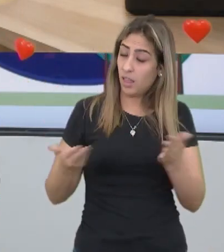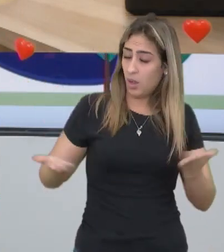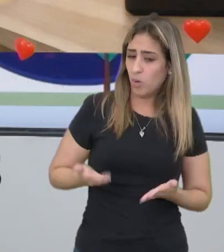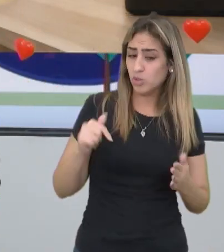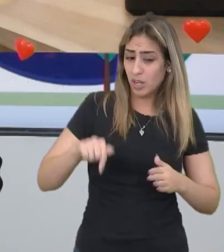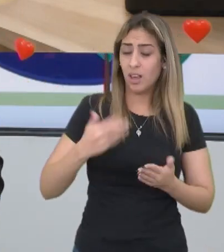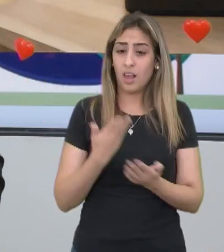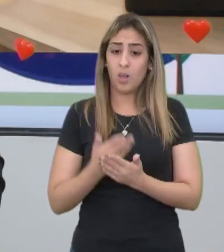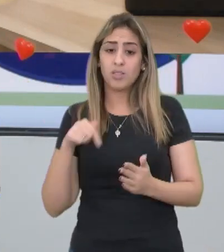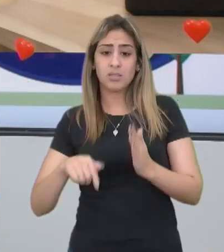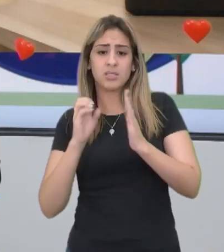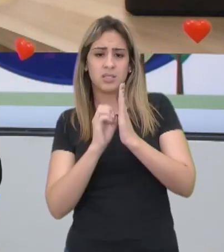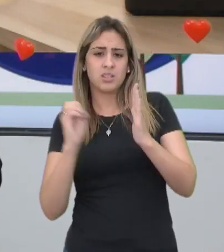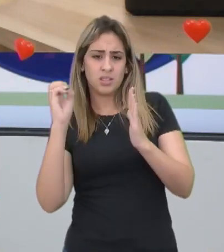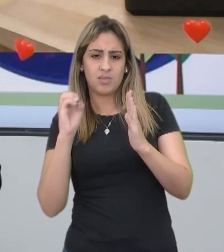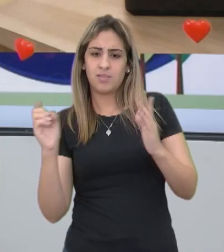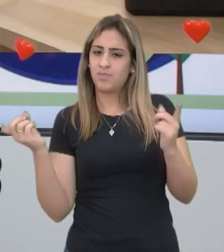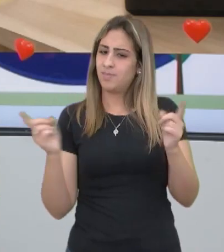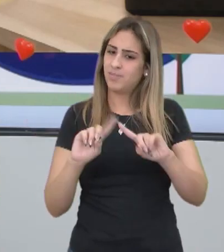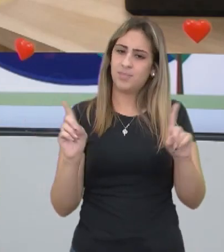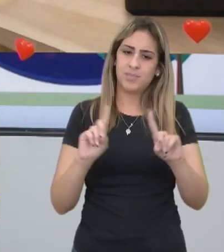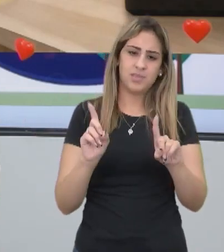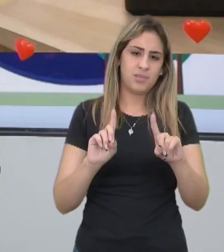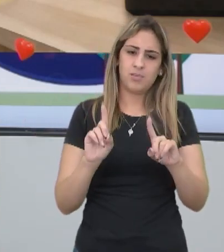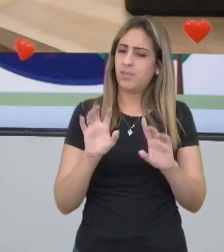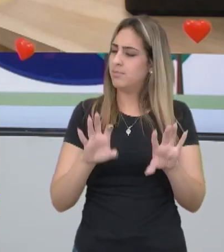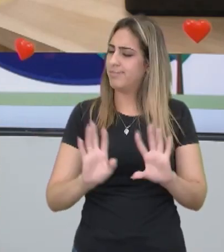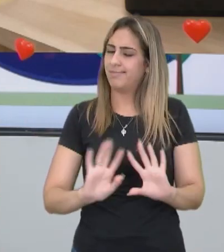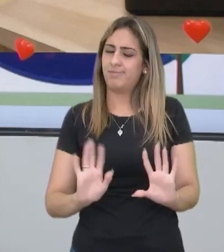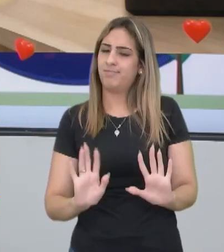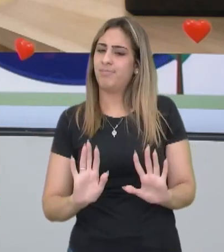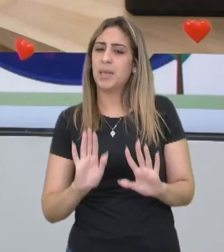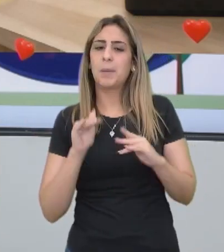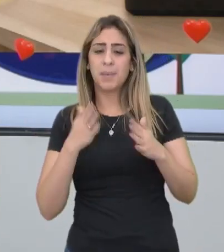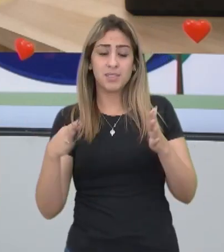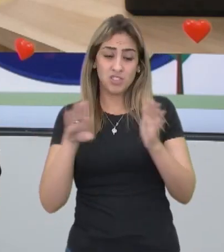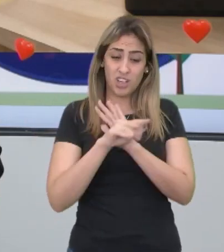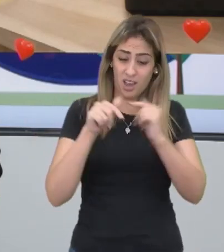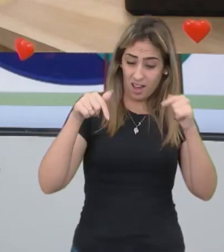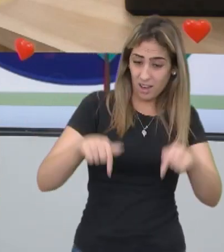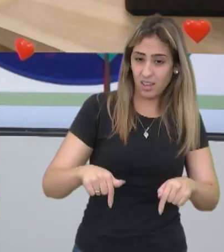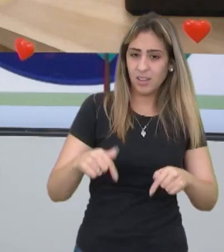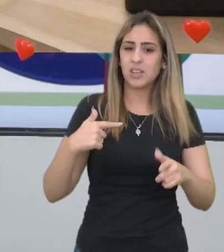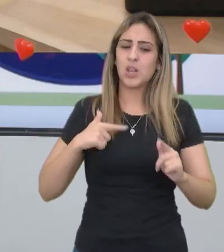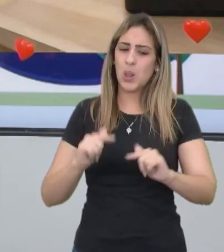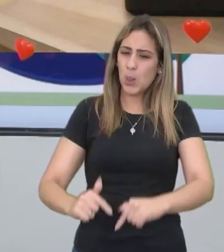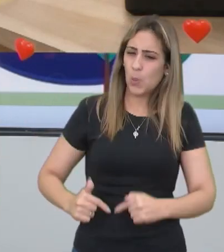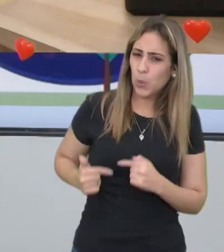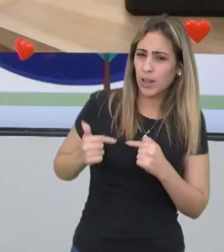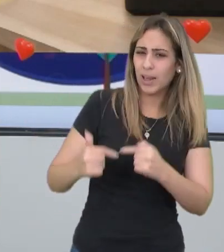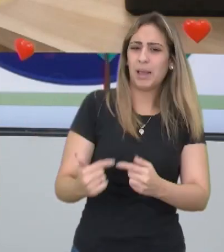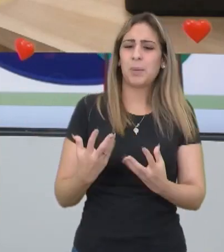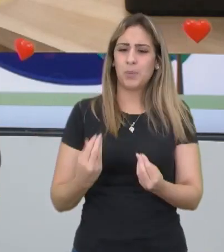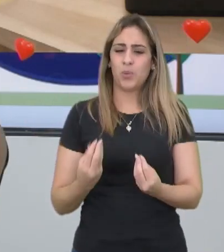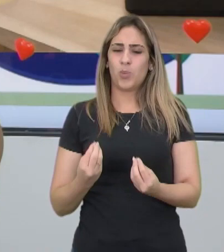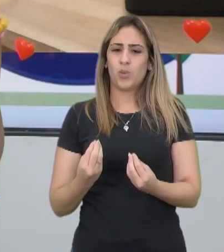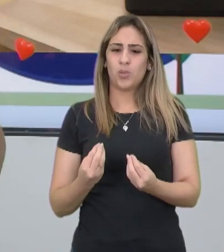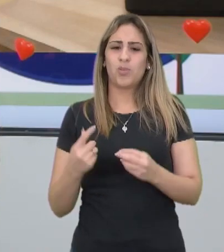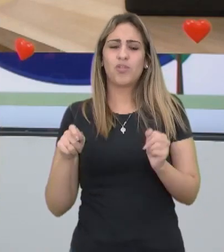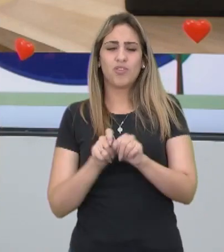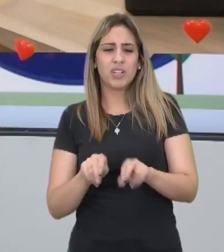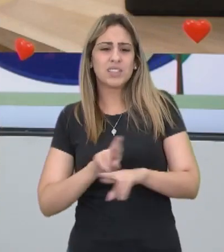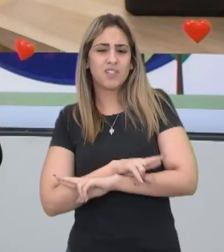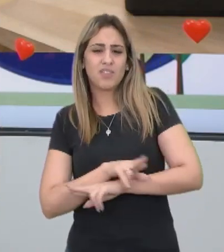aqui nessas aulas do Centro de Mídias. Não foi assim. Para chegar aqui, batalhei bastante, como vocês perceberam, né? Fiz